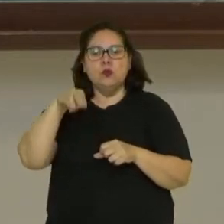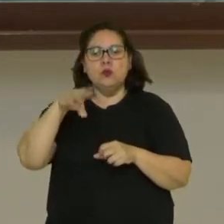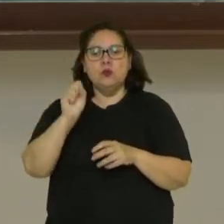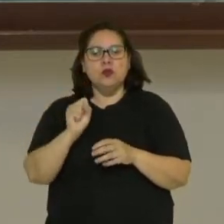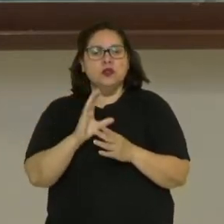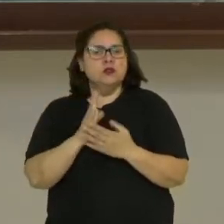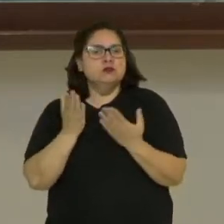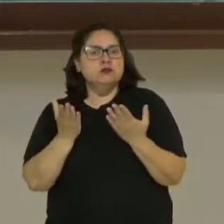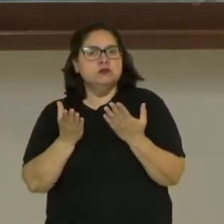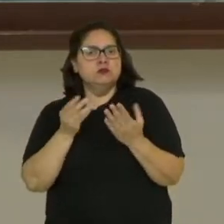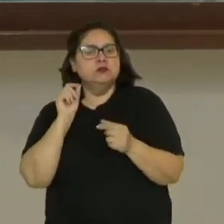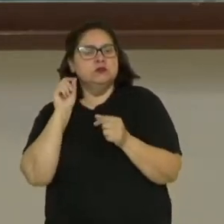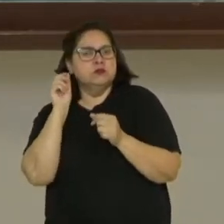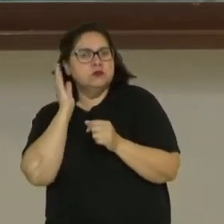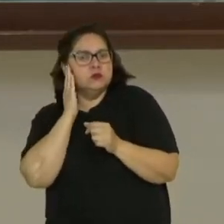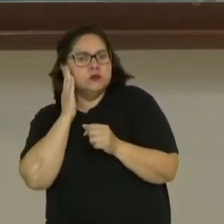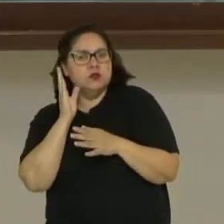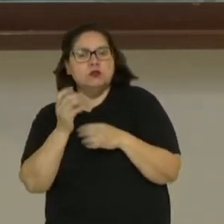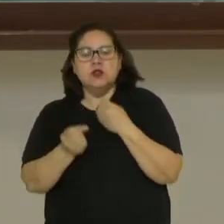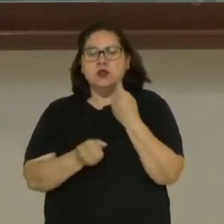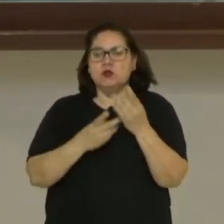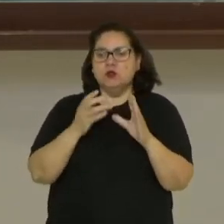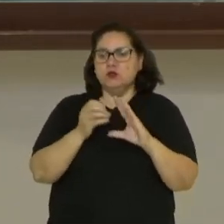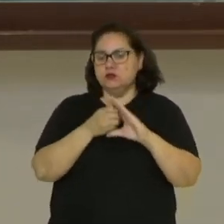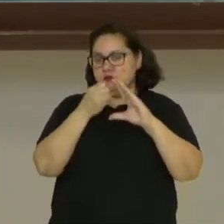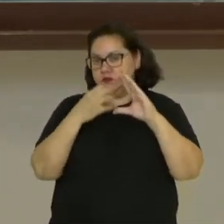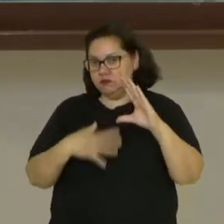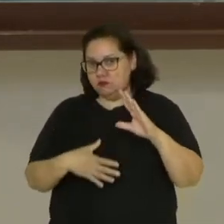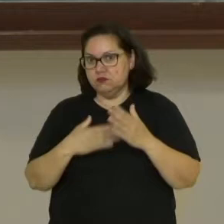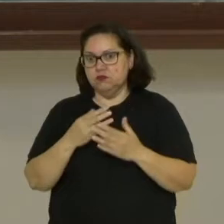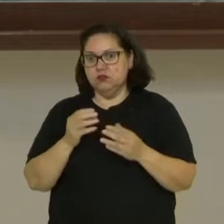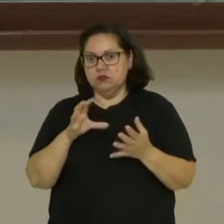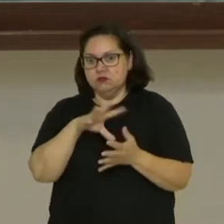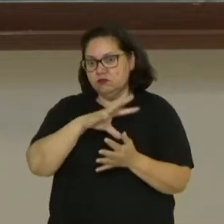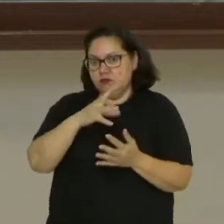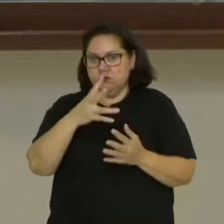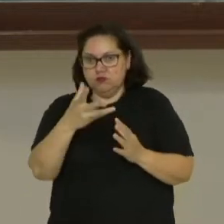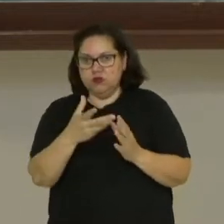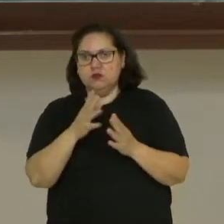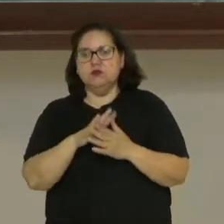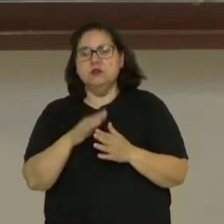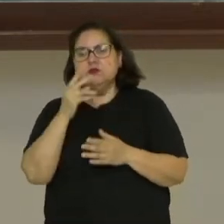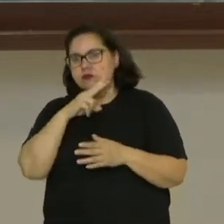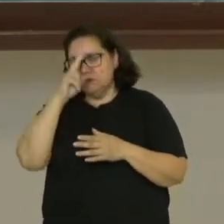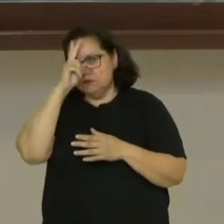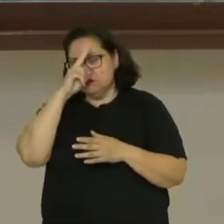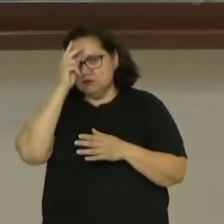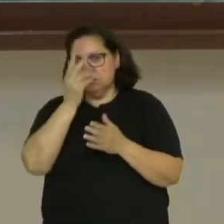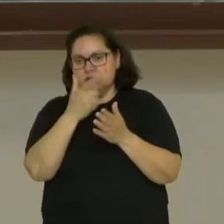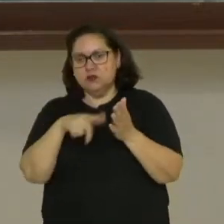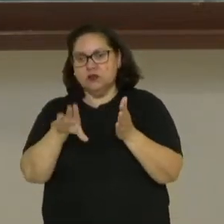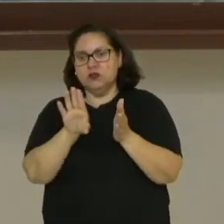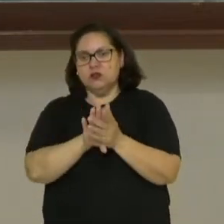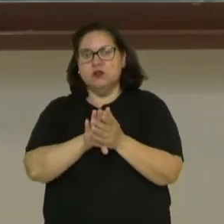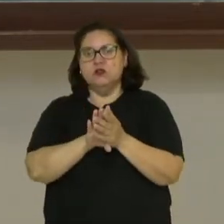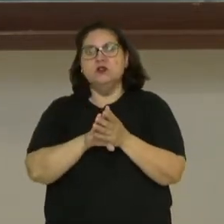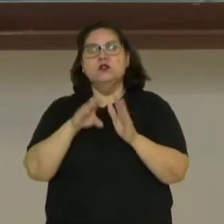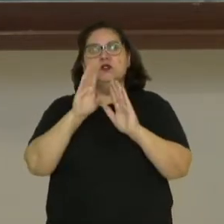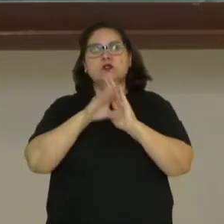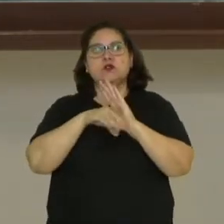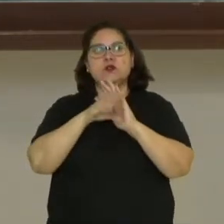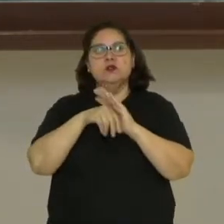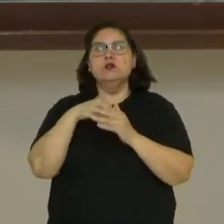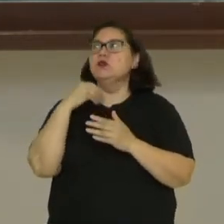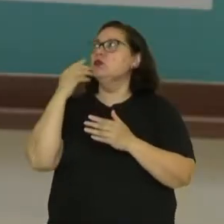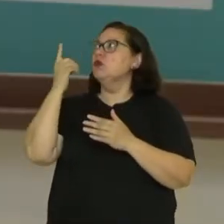Para isso a gente precisa saber algumas características da sua geometria, não é verdade? Então vamos relembrar esses